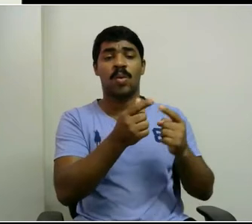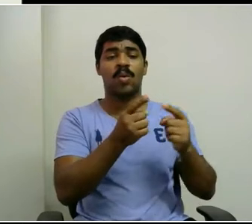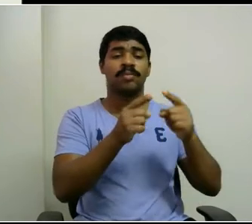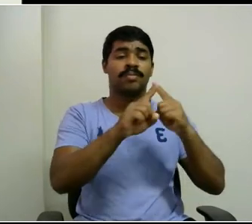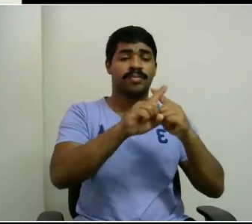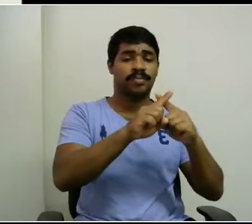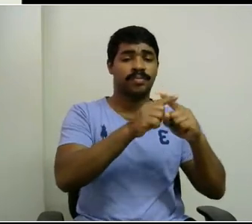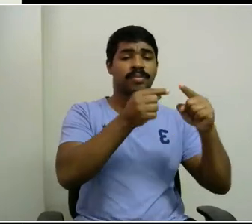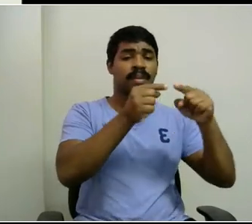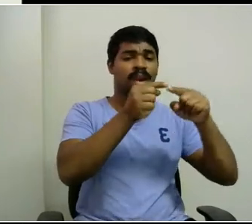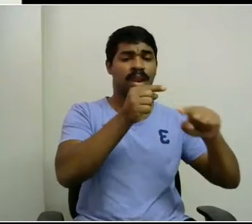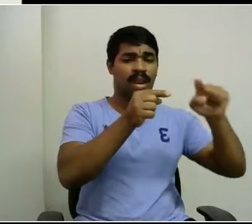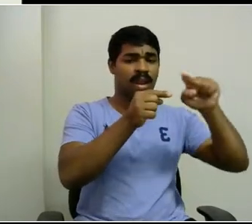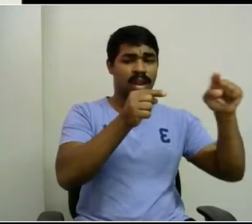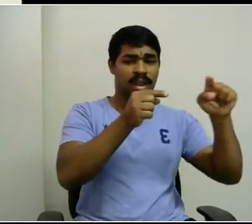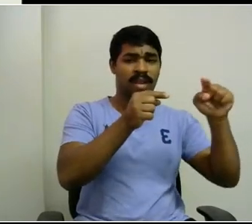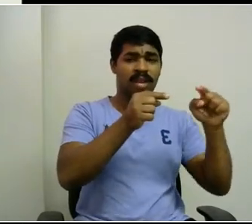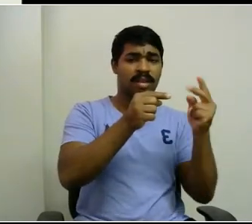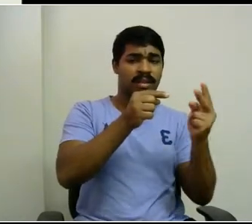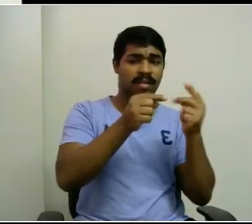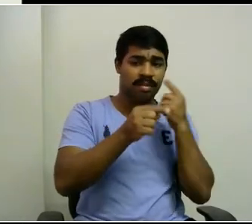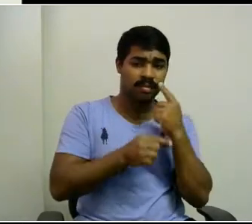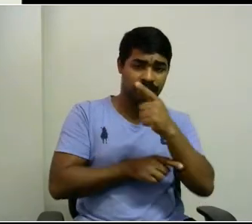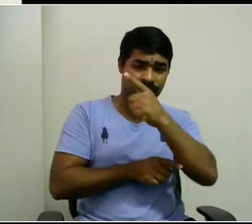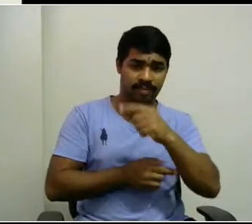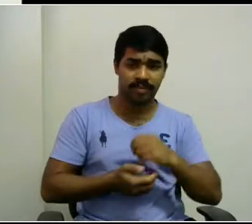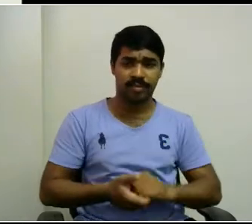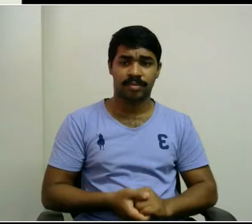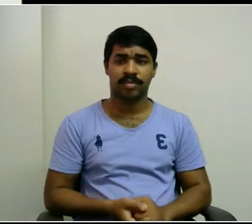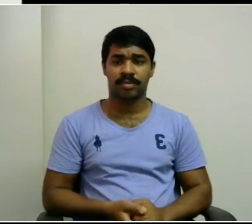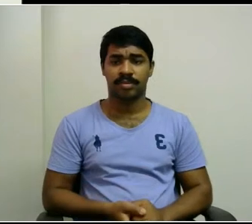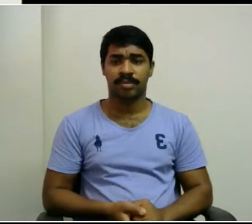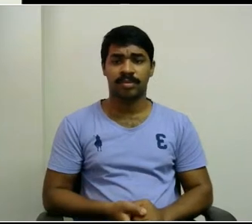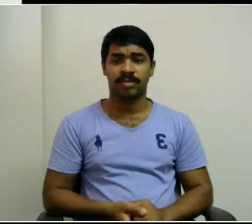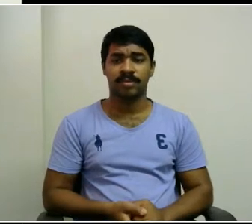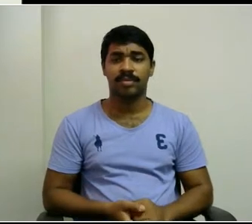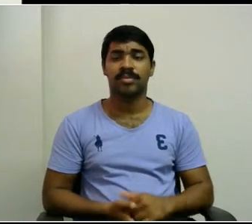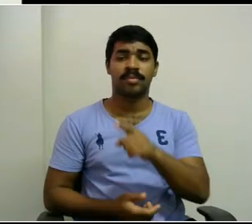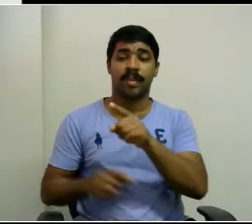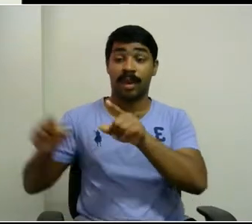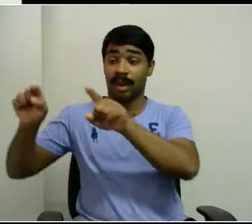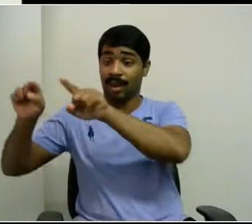1 vezes menos raiz de 2. Então, na verdade, a conta dentro do parênteses é essa daqui, ó.